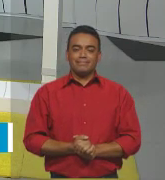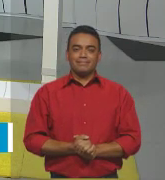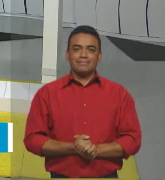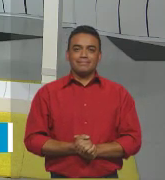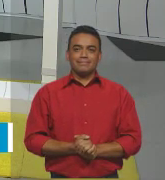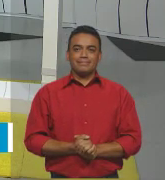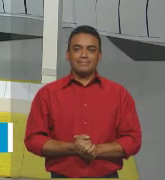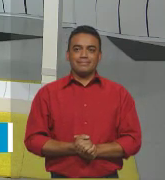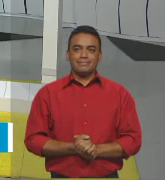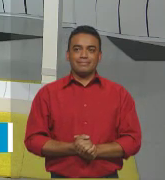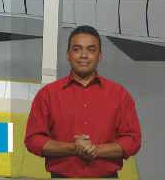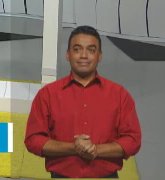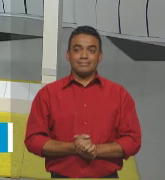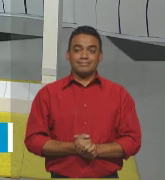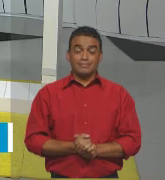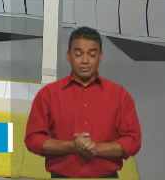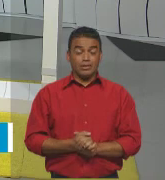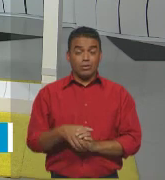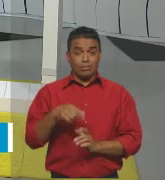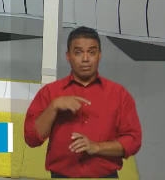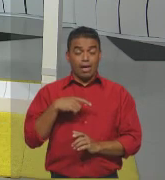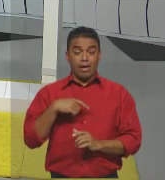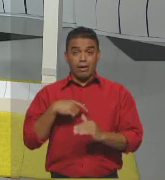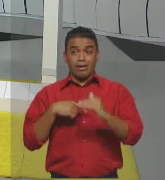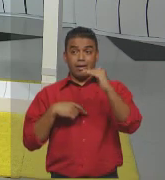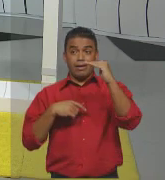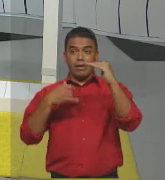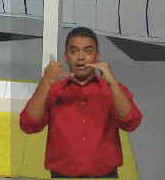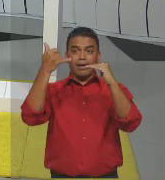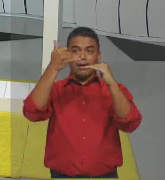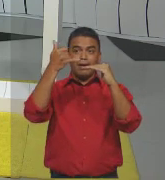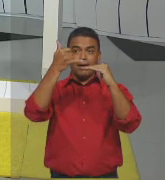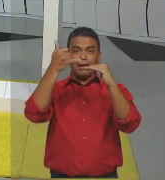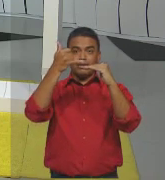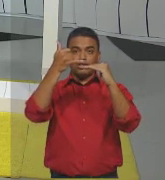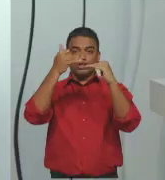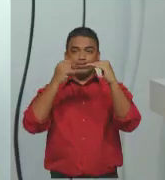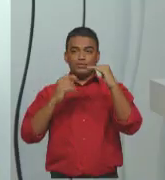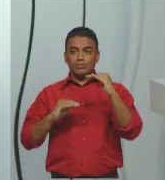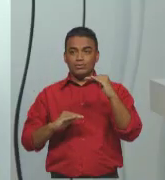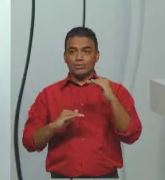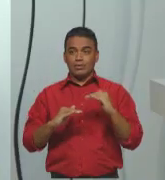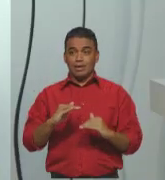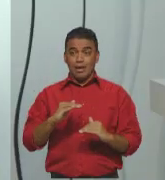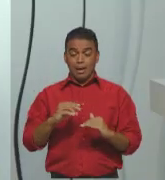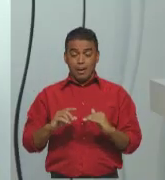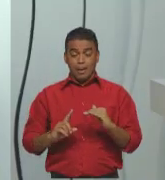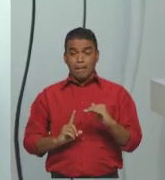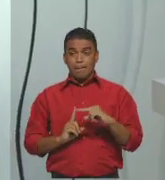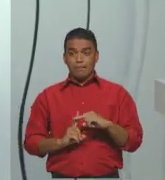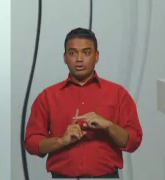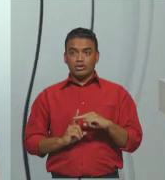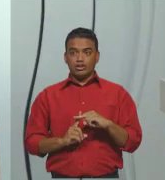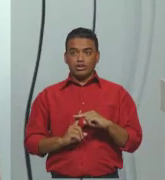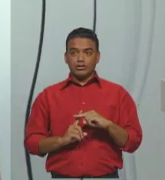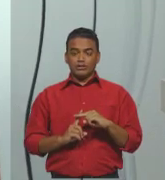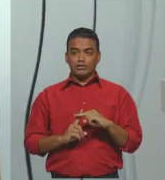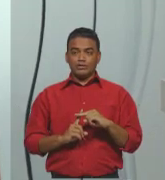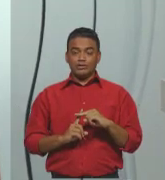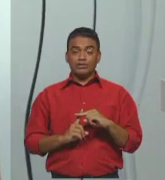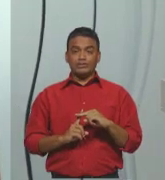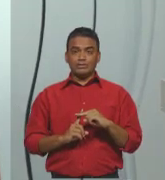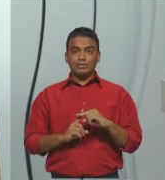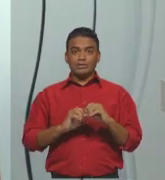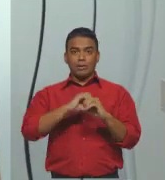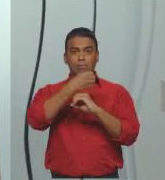plaquinha. Tem um polo aqui negativo e um polo positivo. A molécula de DNA, ela é